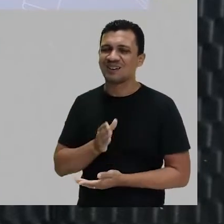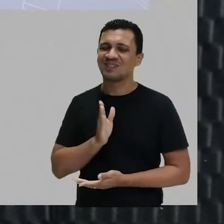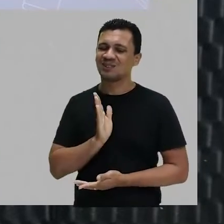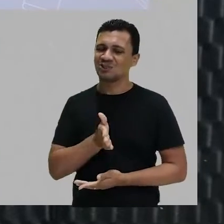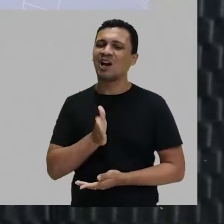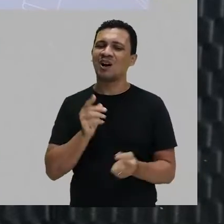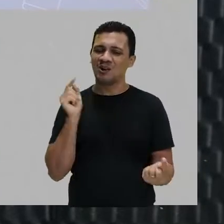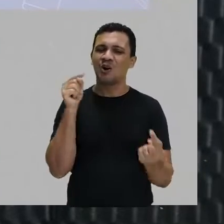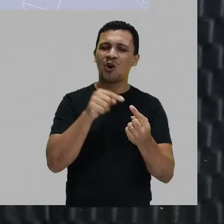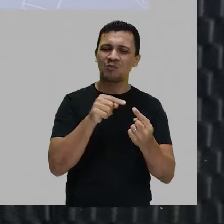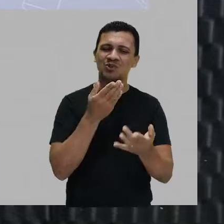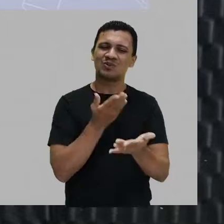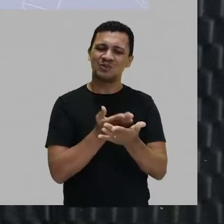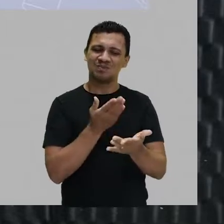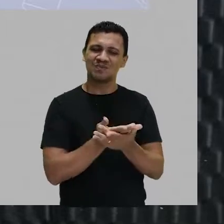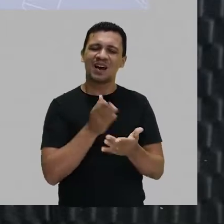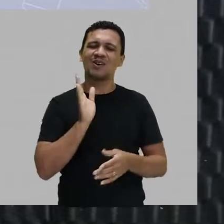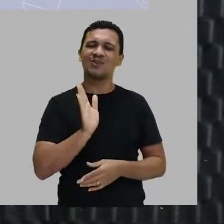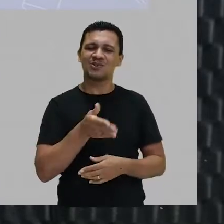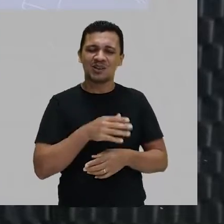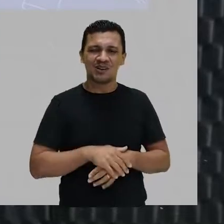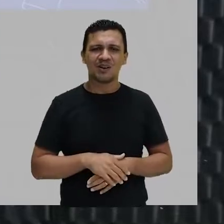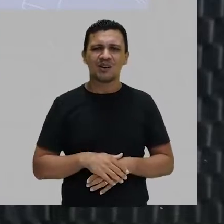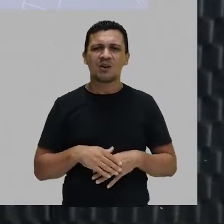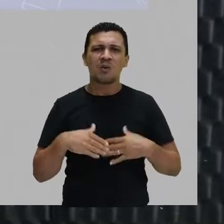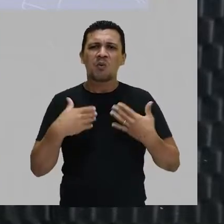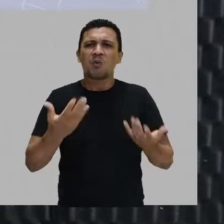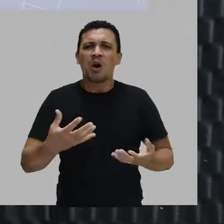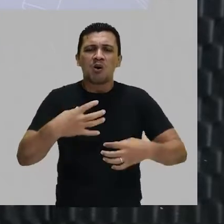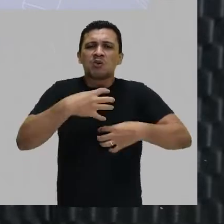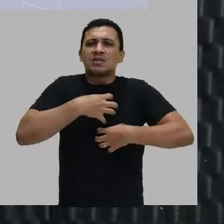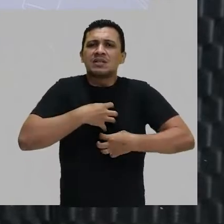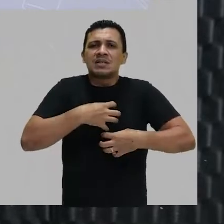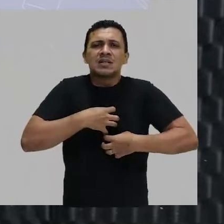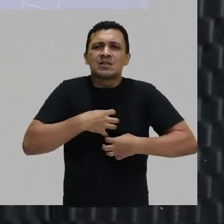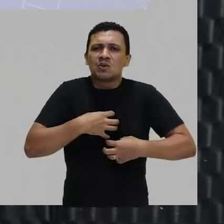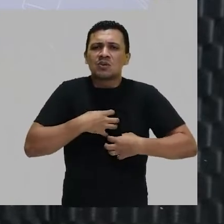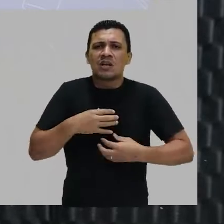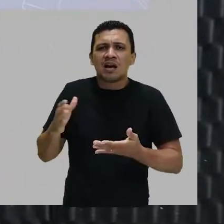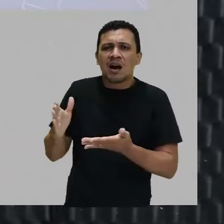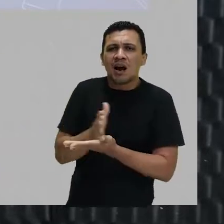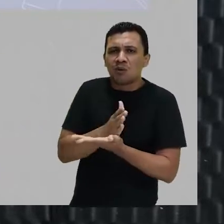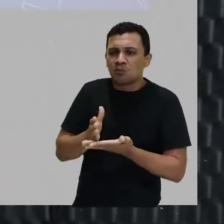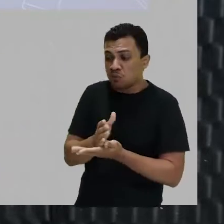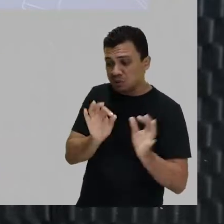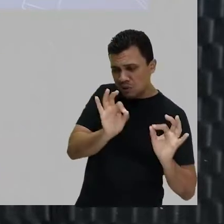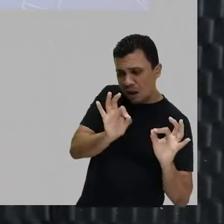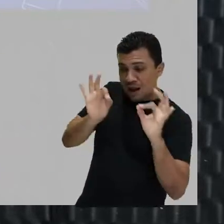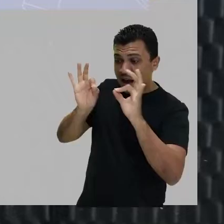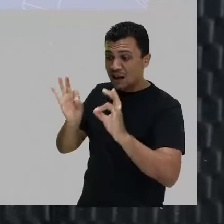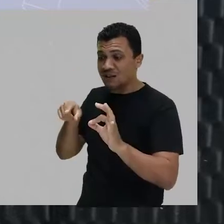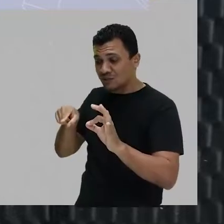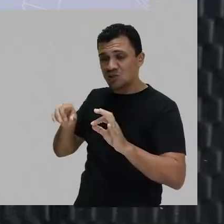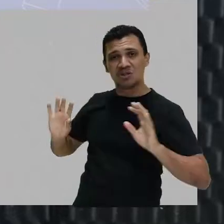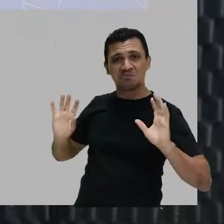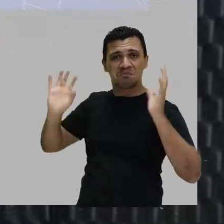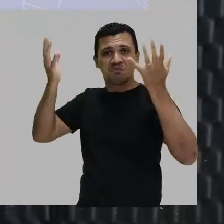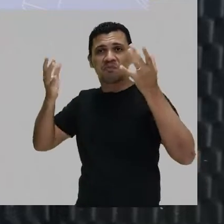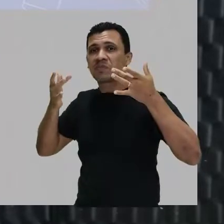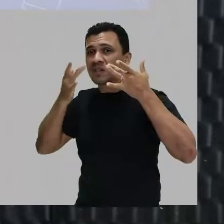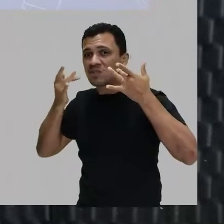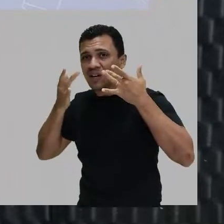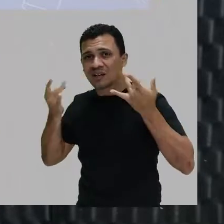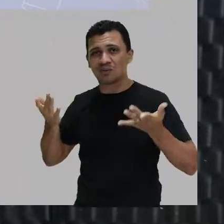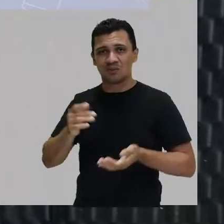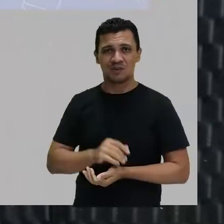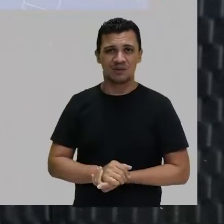ao objetivo da aula. Que tipo de sensações eu tenho ao assistir determinados espetáculos? Que tipo de sensações e emoções eu